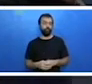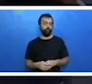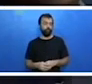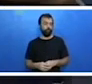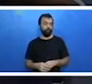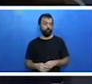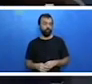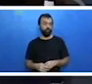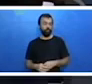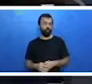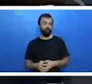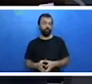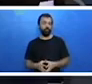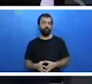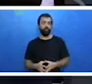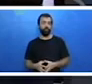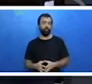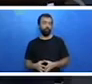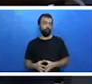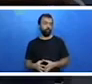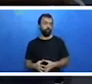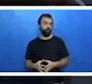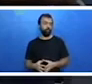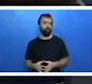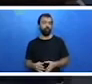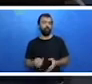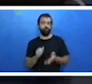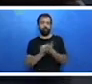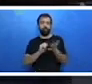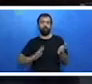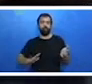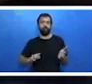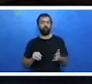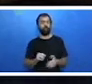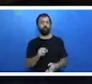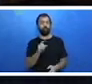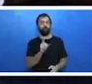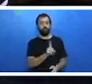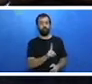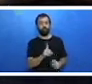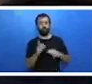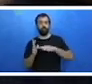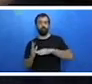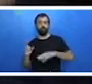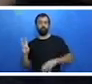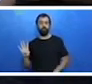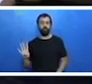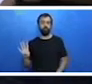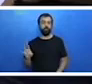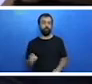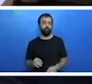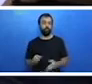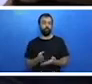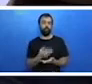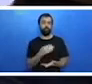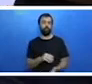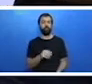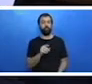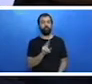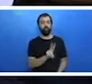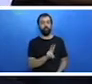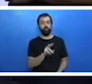depois que receber o vídeo, assistir a aula. A tarefa, exercícios de 1 a 4, das páginas